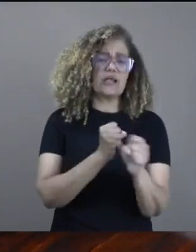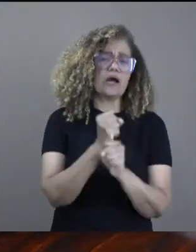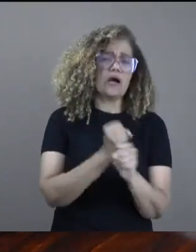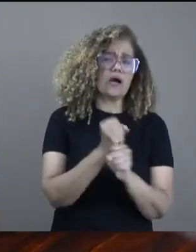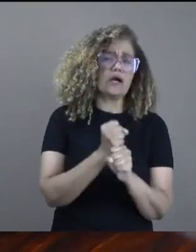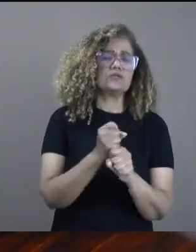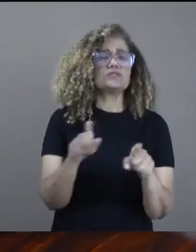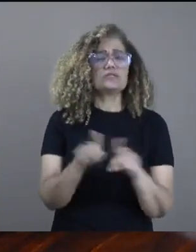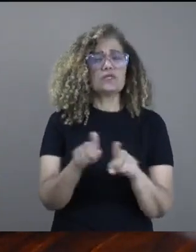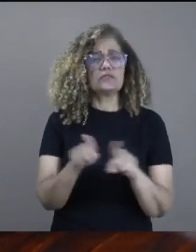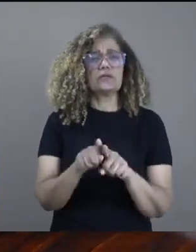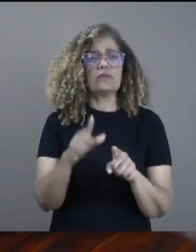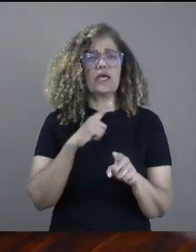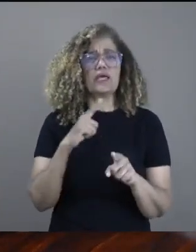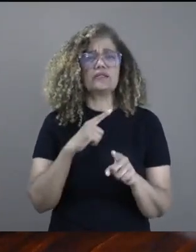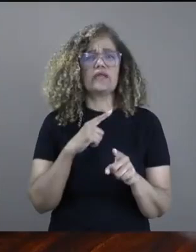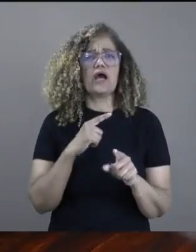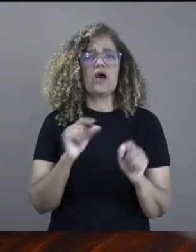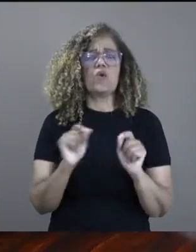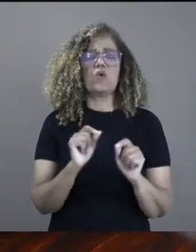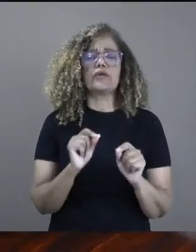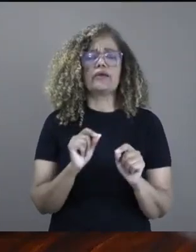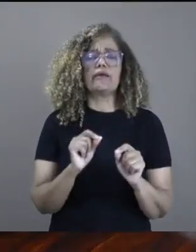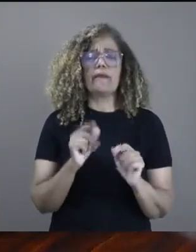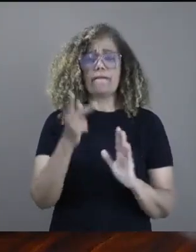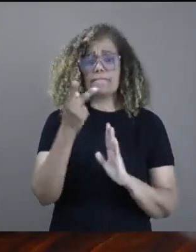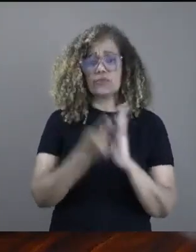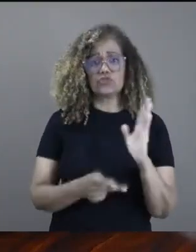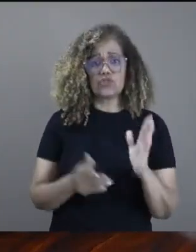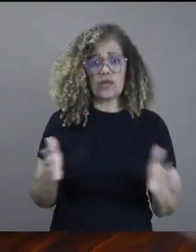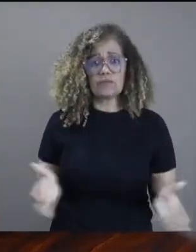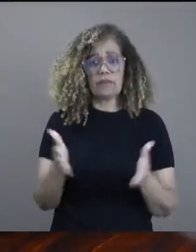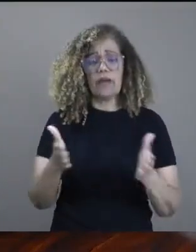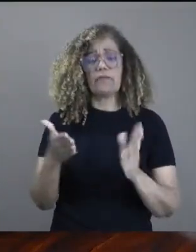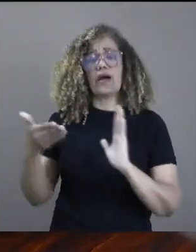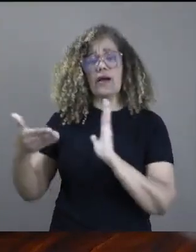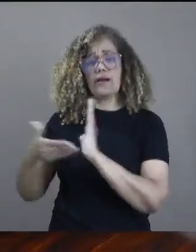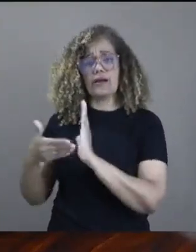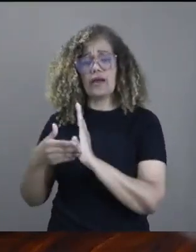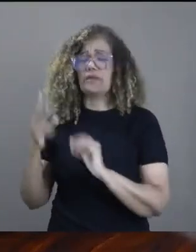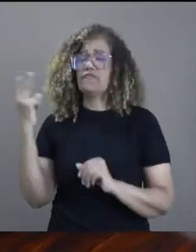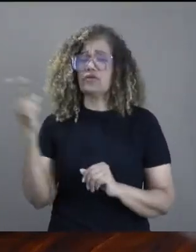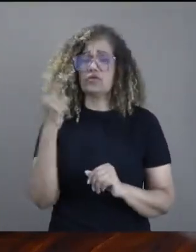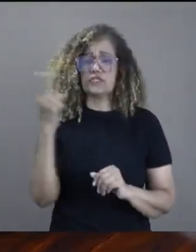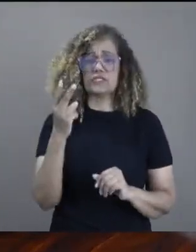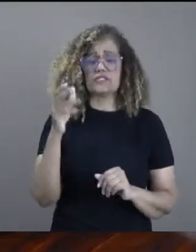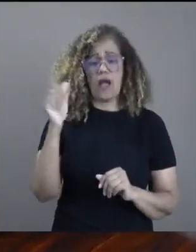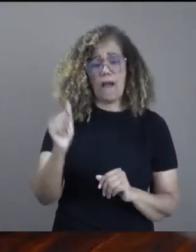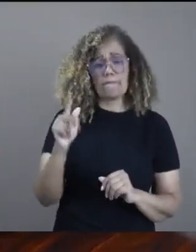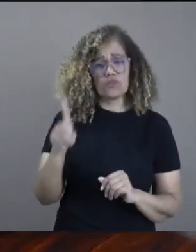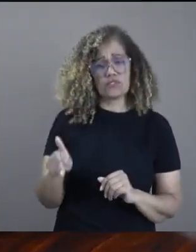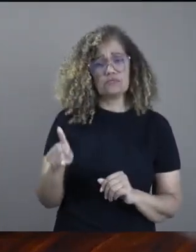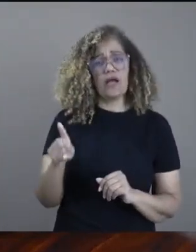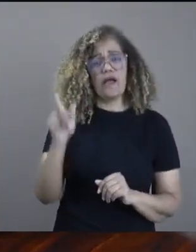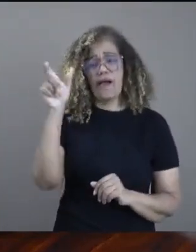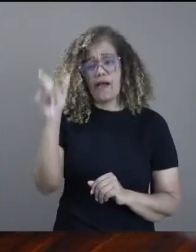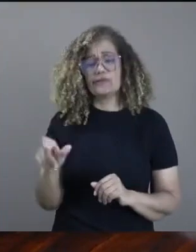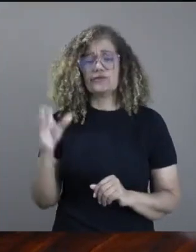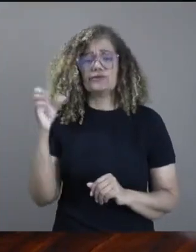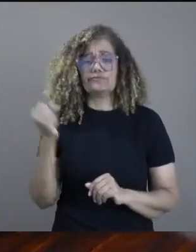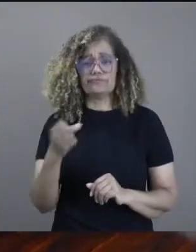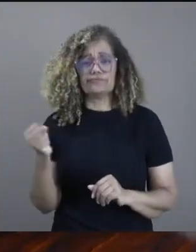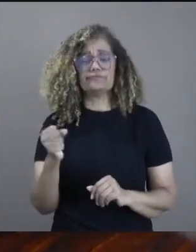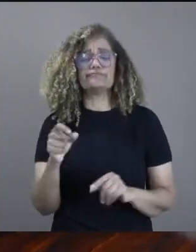campanha Nacional pela aprovação do projeto que tá lá na Câmara pela valorização dos aposentados e pensionistas valorizar os